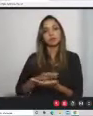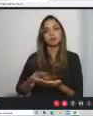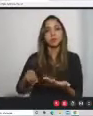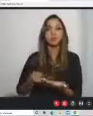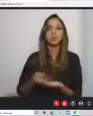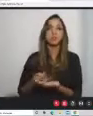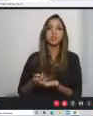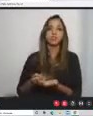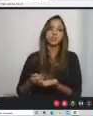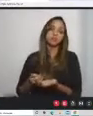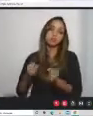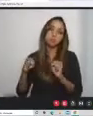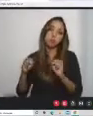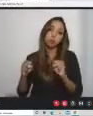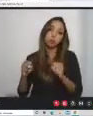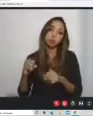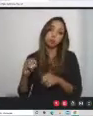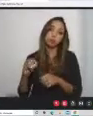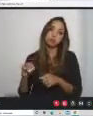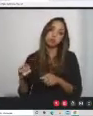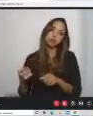feitas dentro do município de Parnamirim.